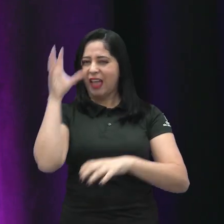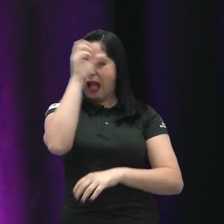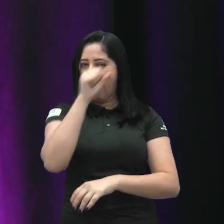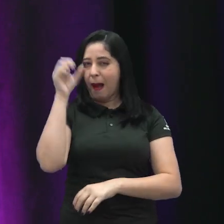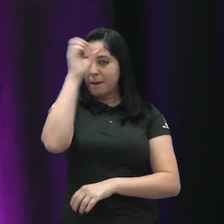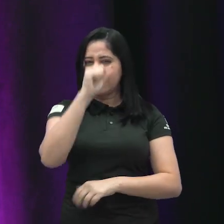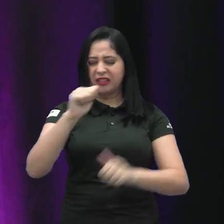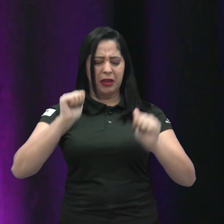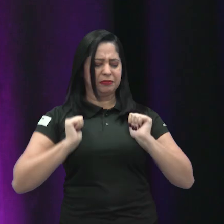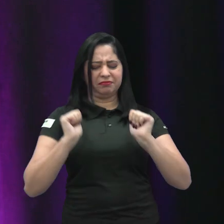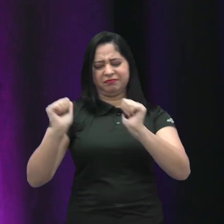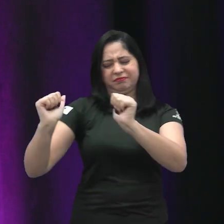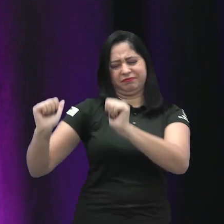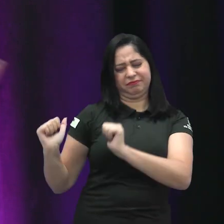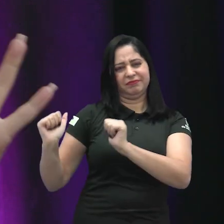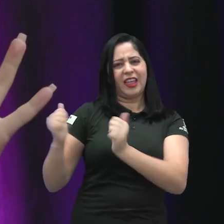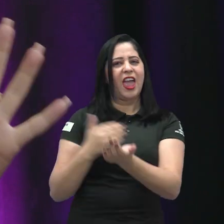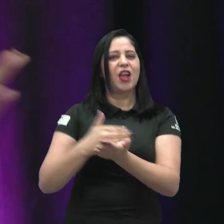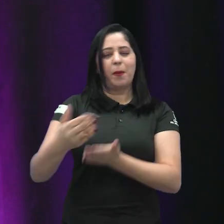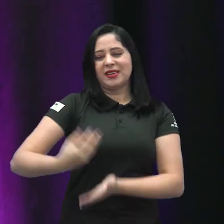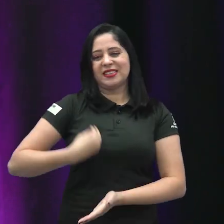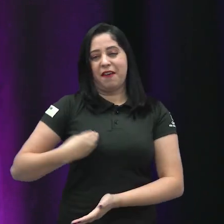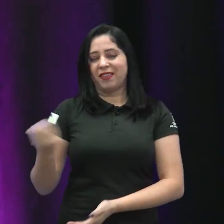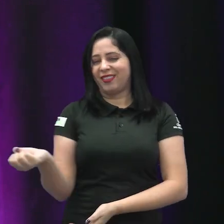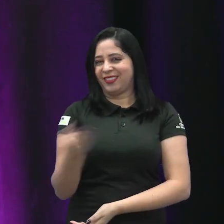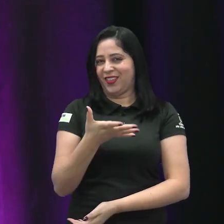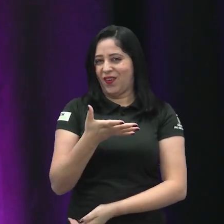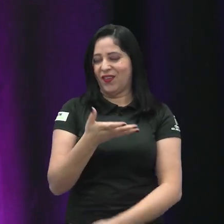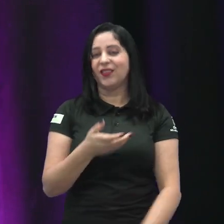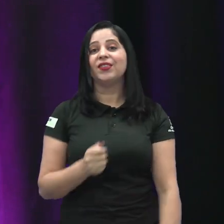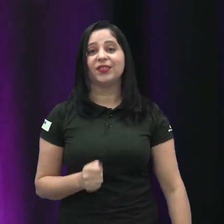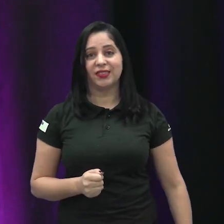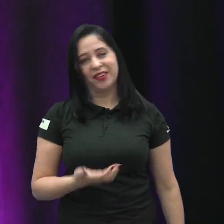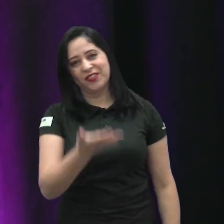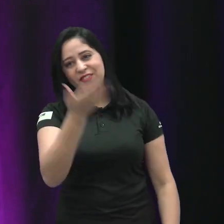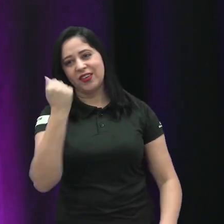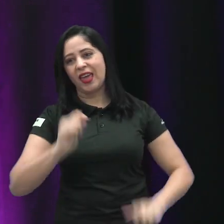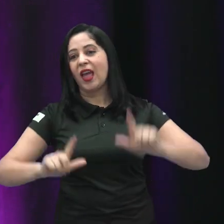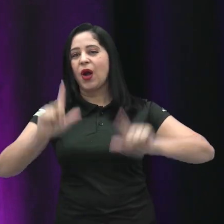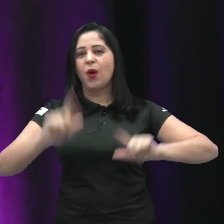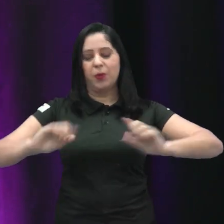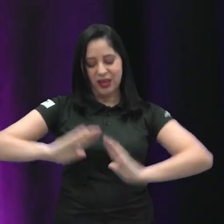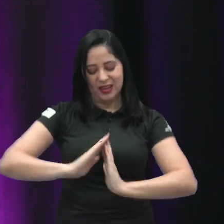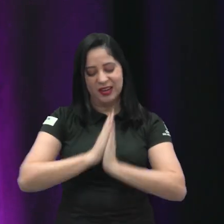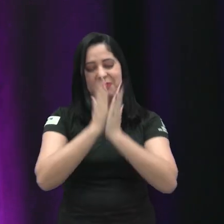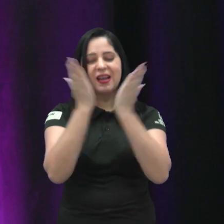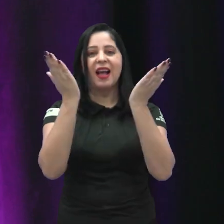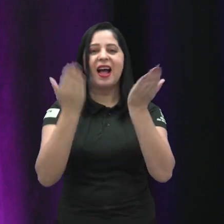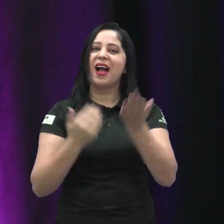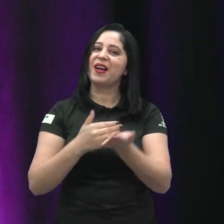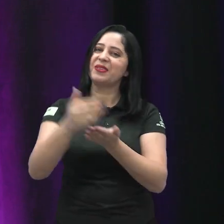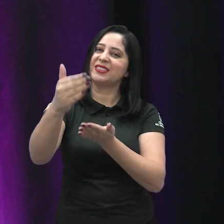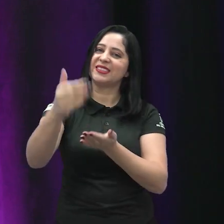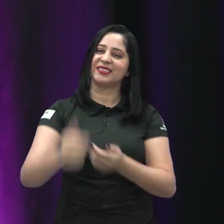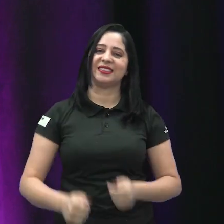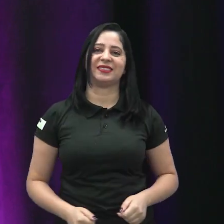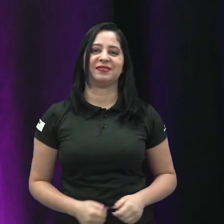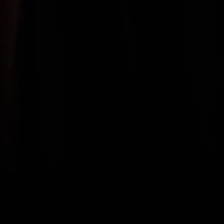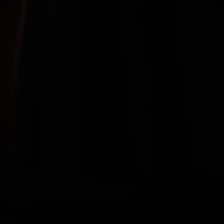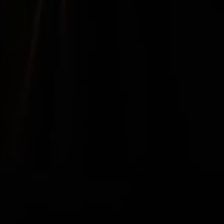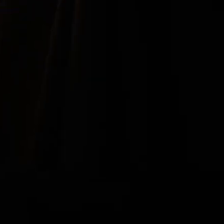podemos tirar a nossa procrastinação de lado e começar a dar o start na nossa vida. Bora, que a inspiração está só